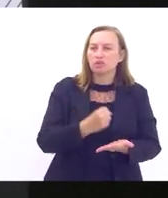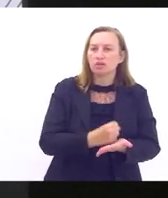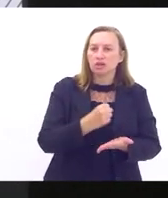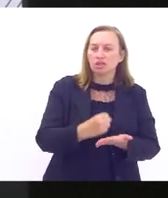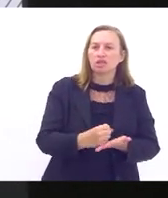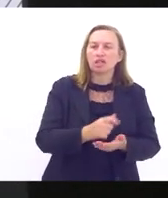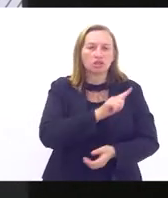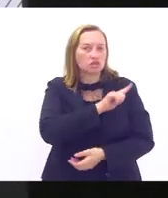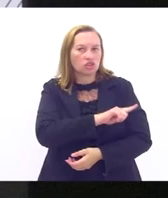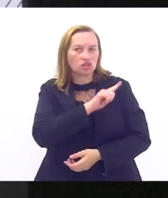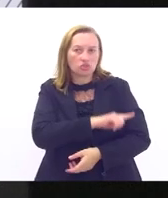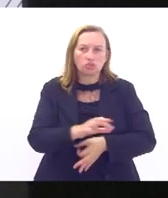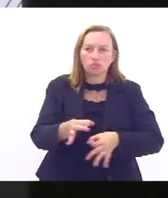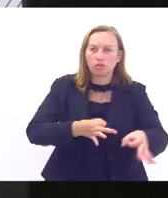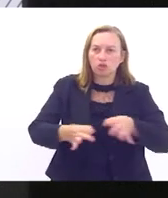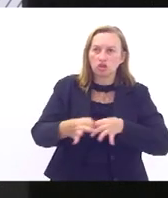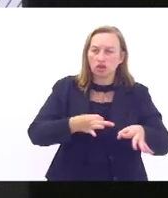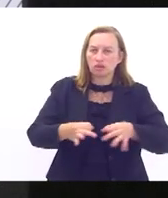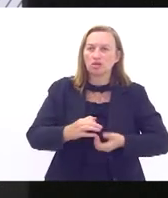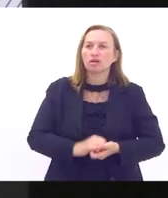especialização em gestão de projetos,